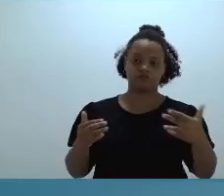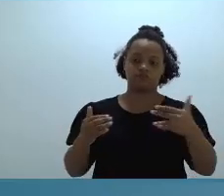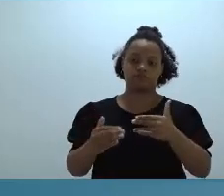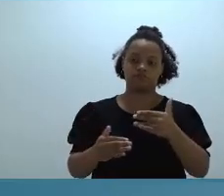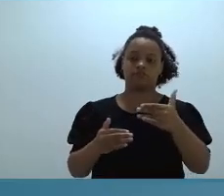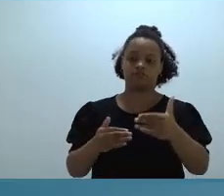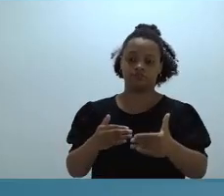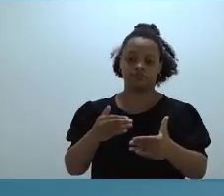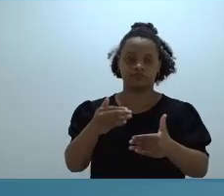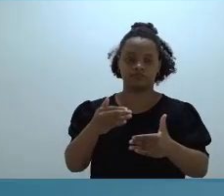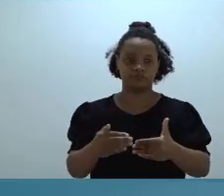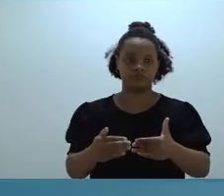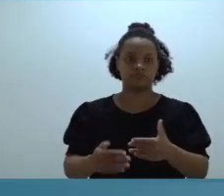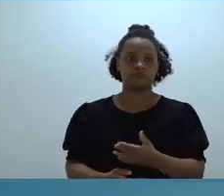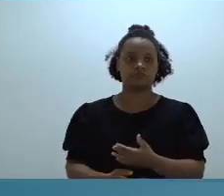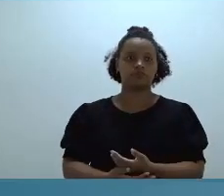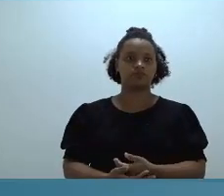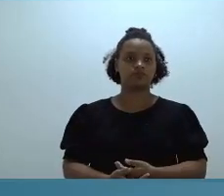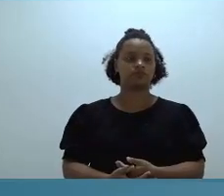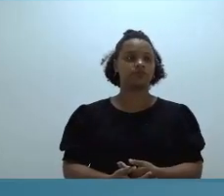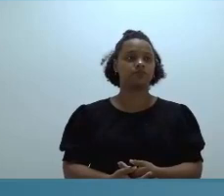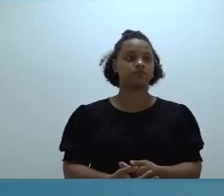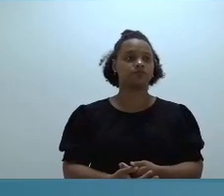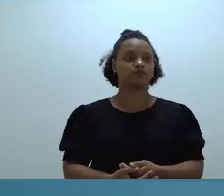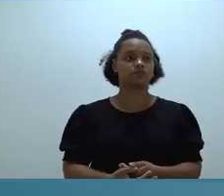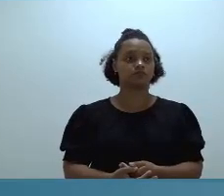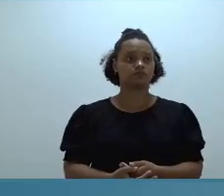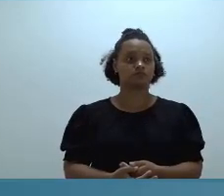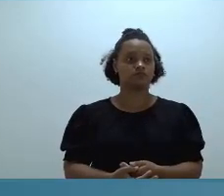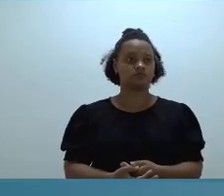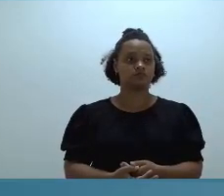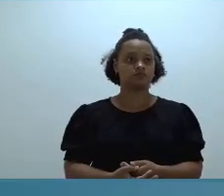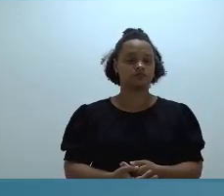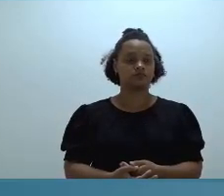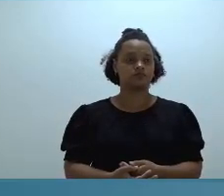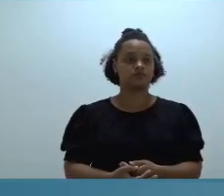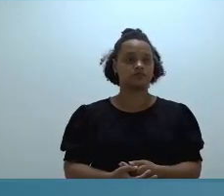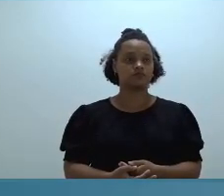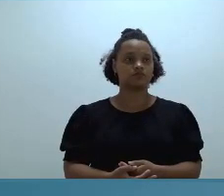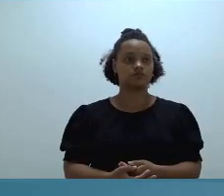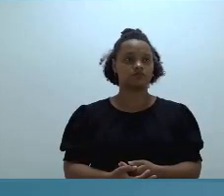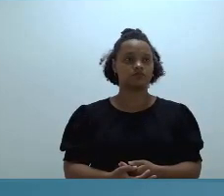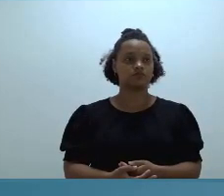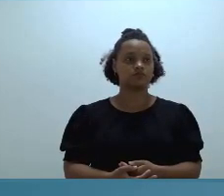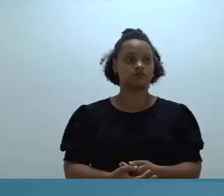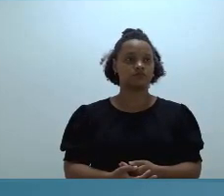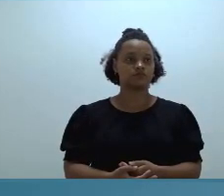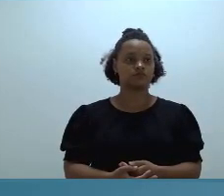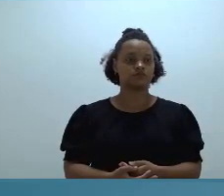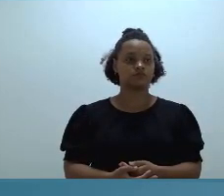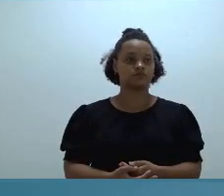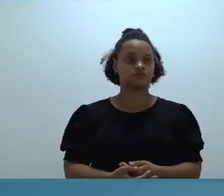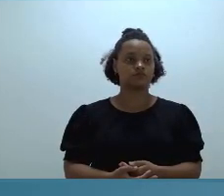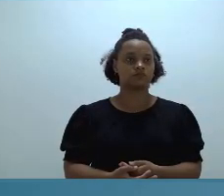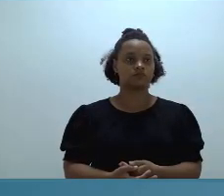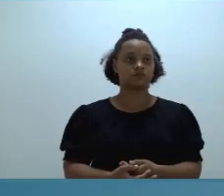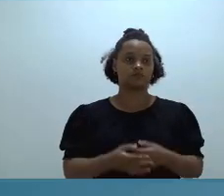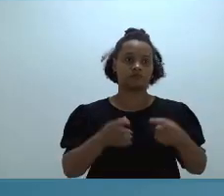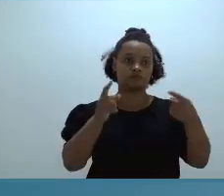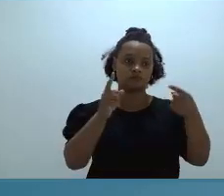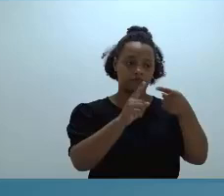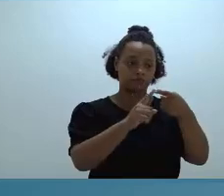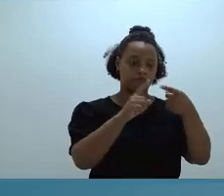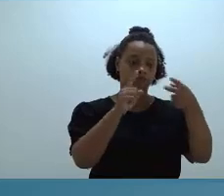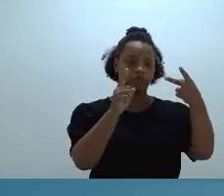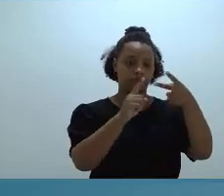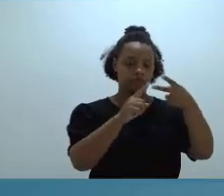430-7042, página 1. A outra, 430, 7042, página 7. Uma terceira,